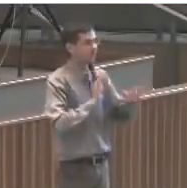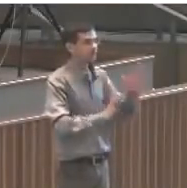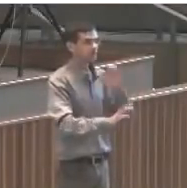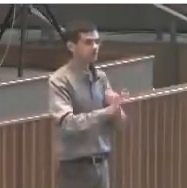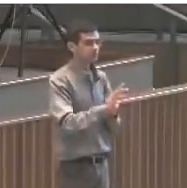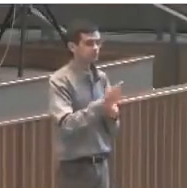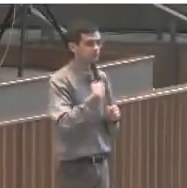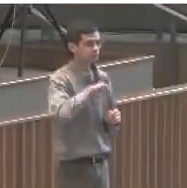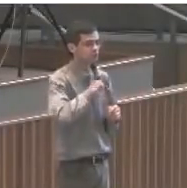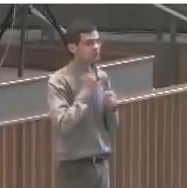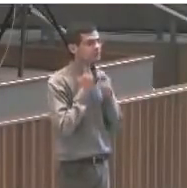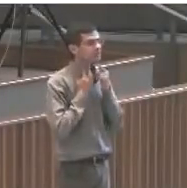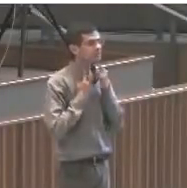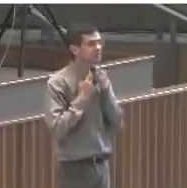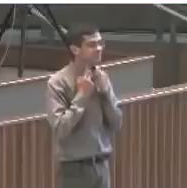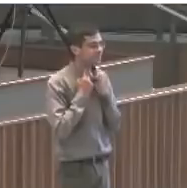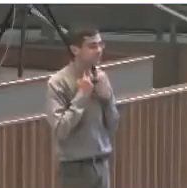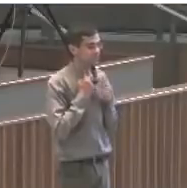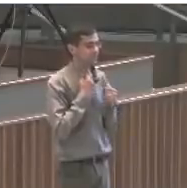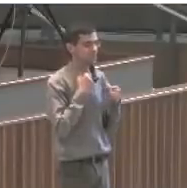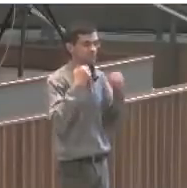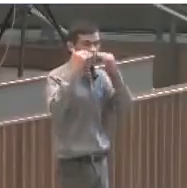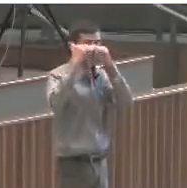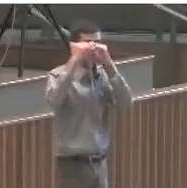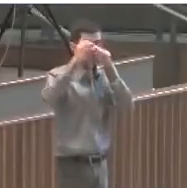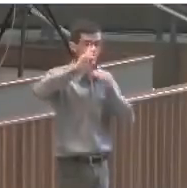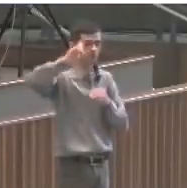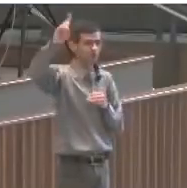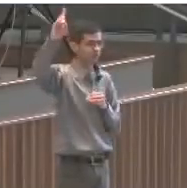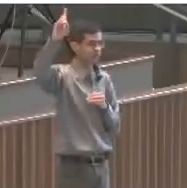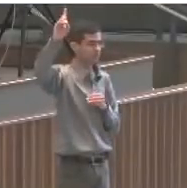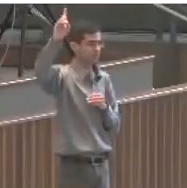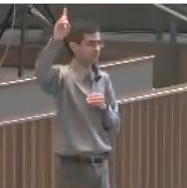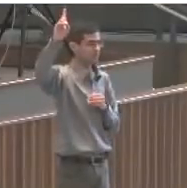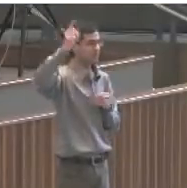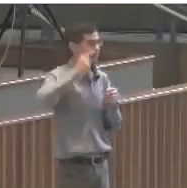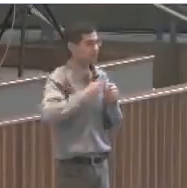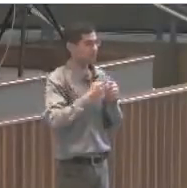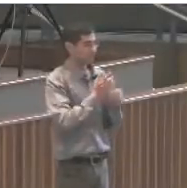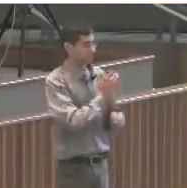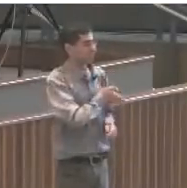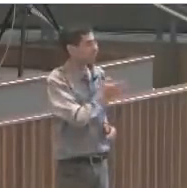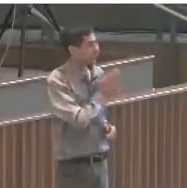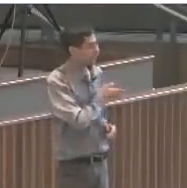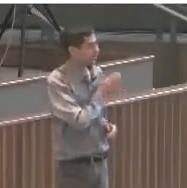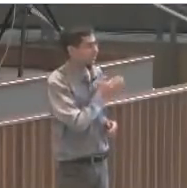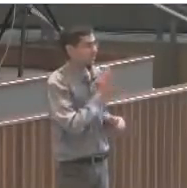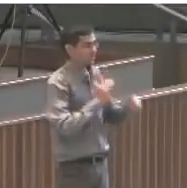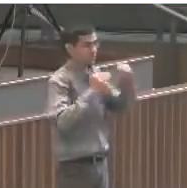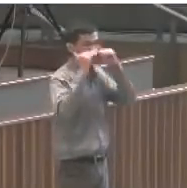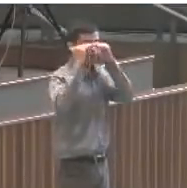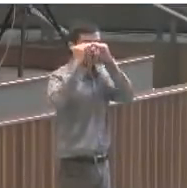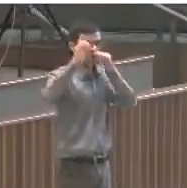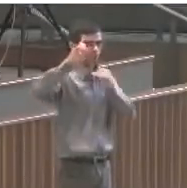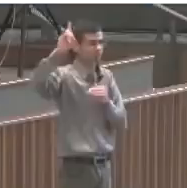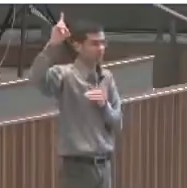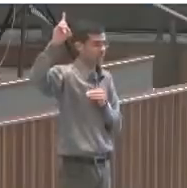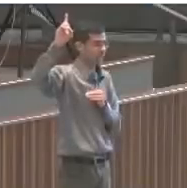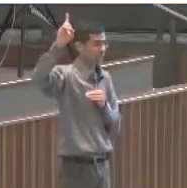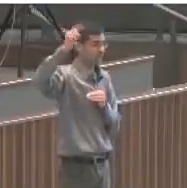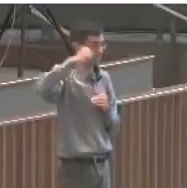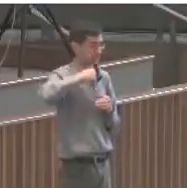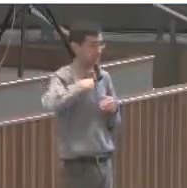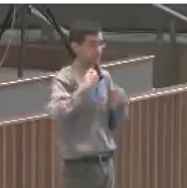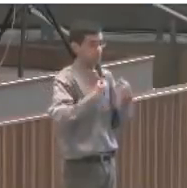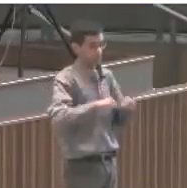palavra de deus diz que não que enganoso muitas vezes é o nosso coração então eu preciso